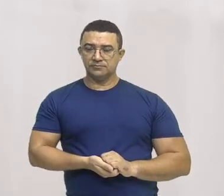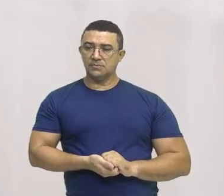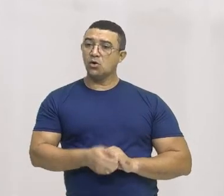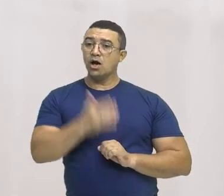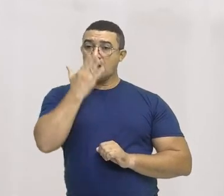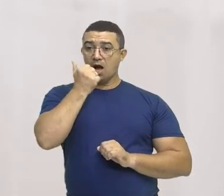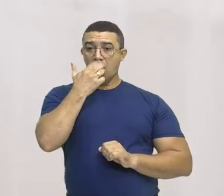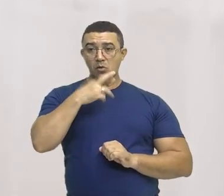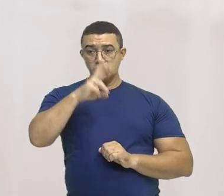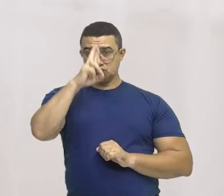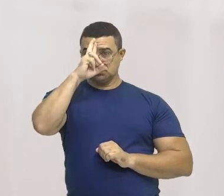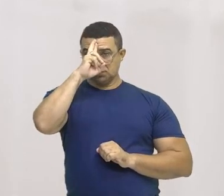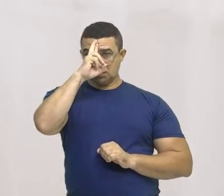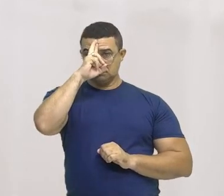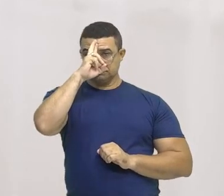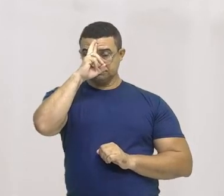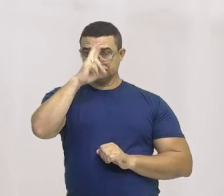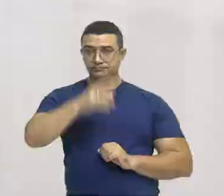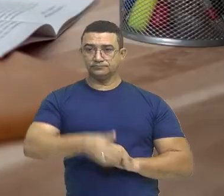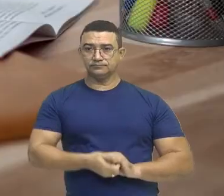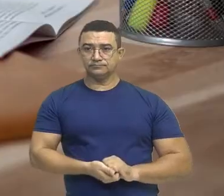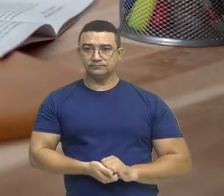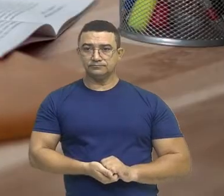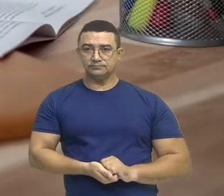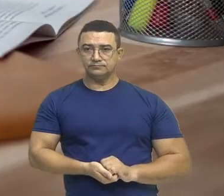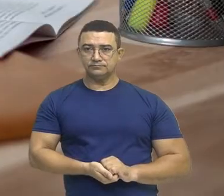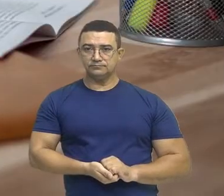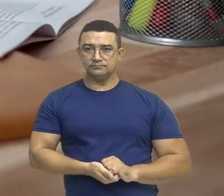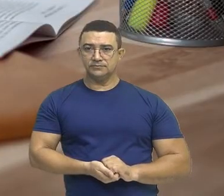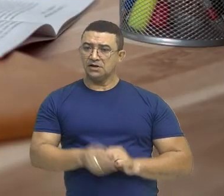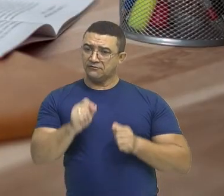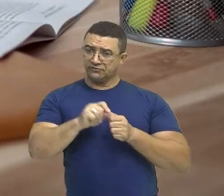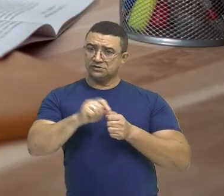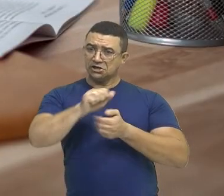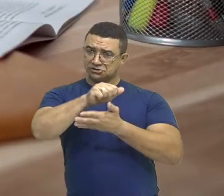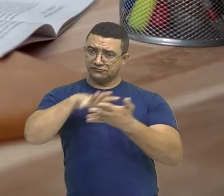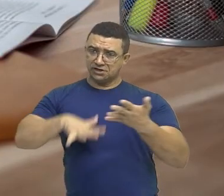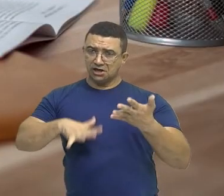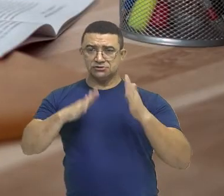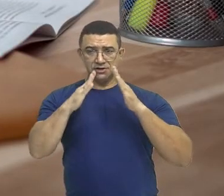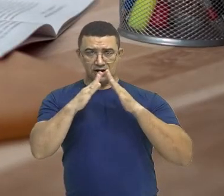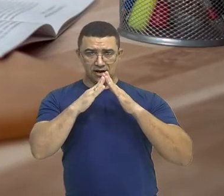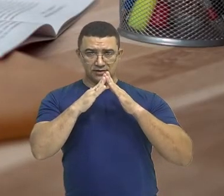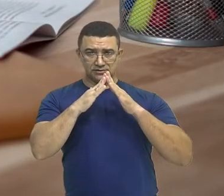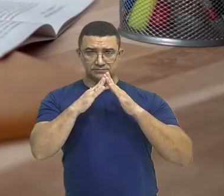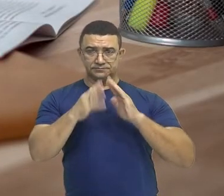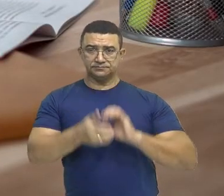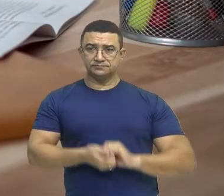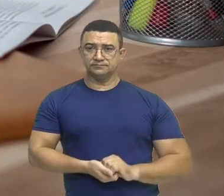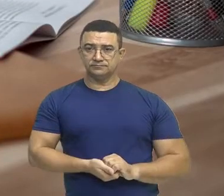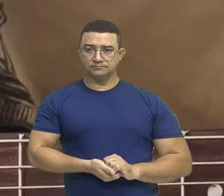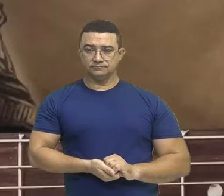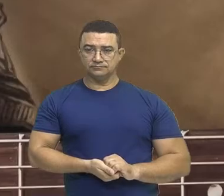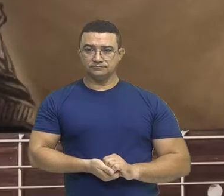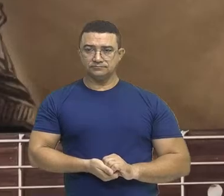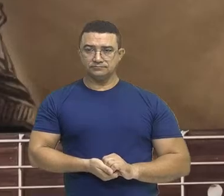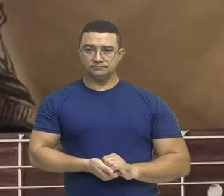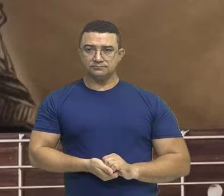Almoçar. Have lunch. Fazer exercício de casa. Do the